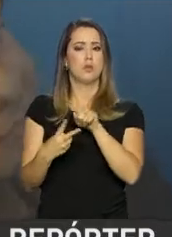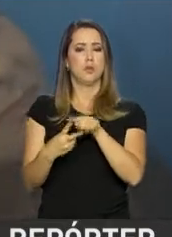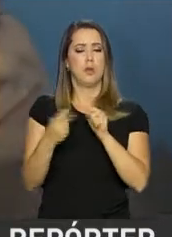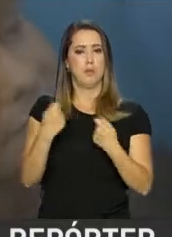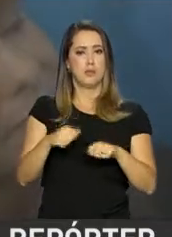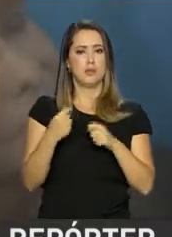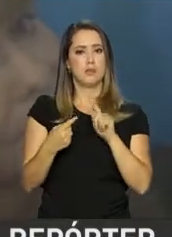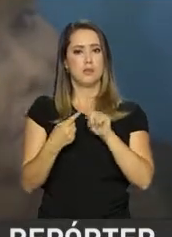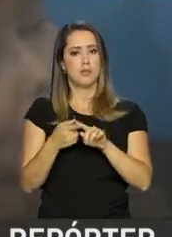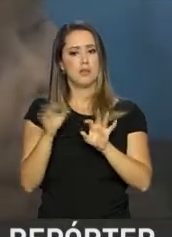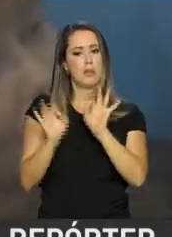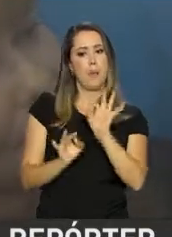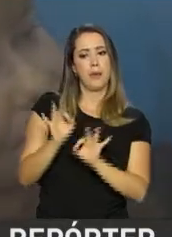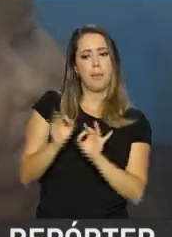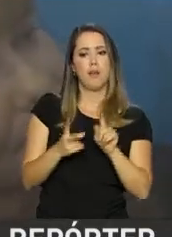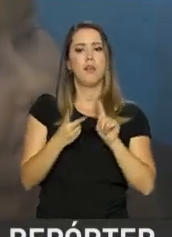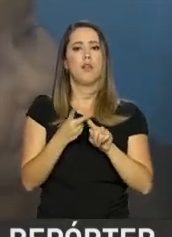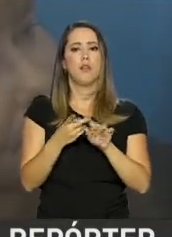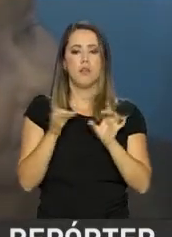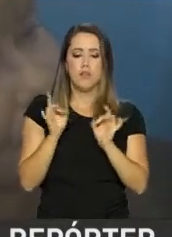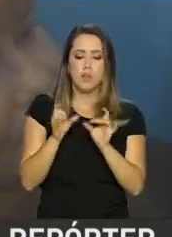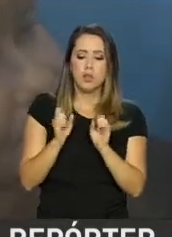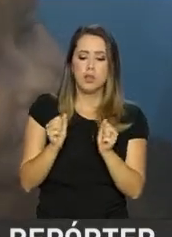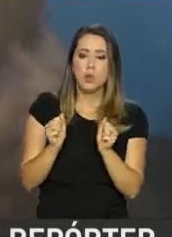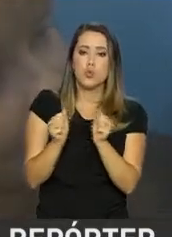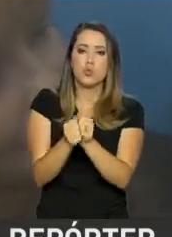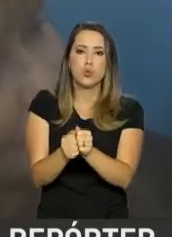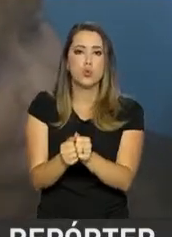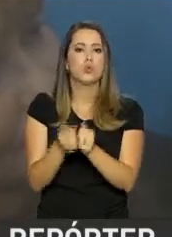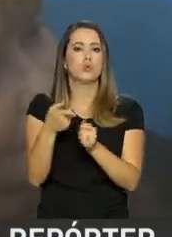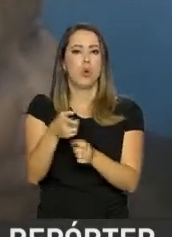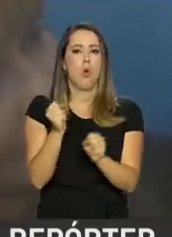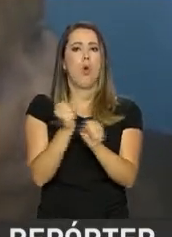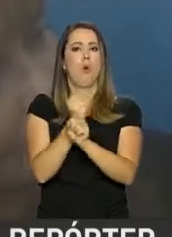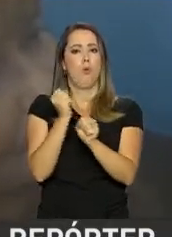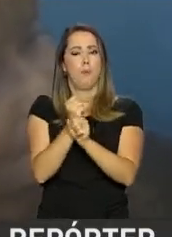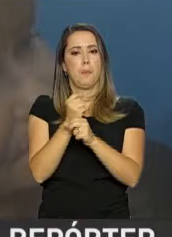em caixa. Mas se nós pudermos também levar empréstimos para obras